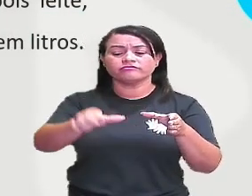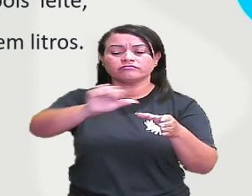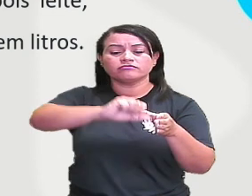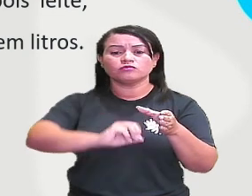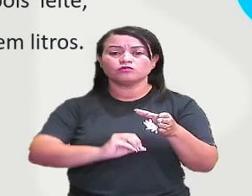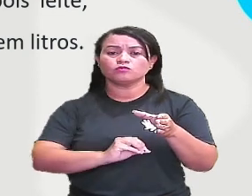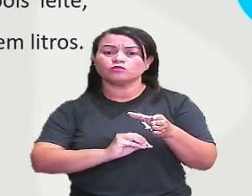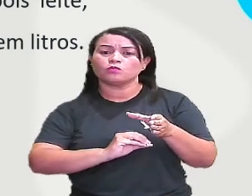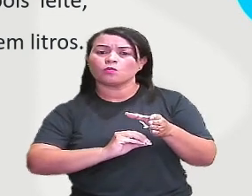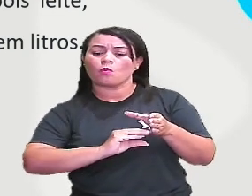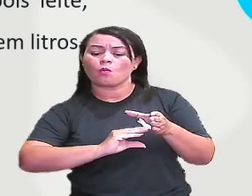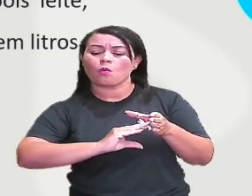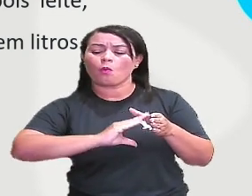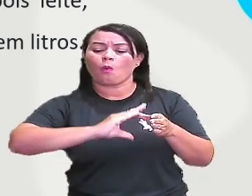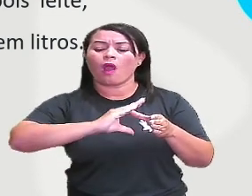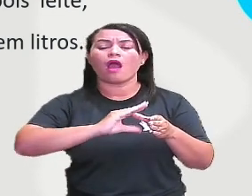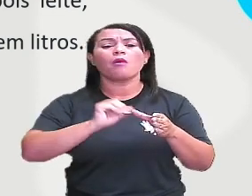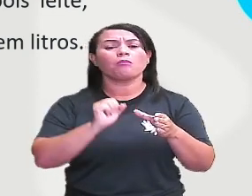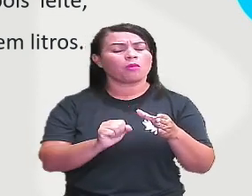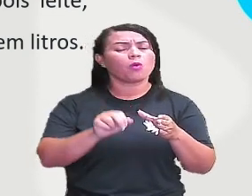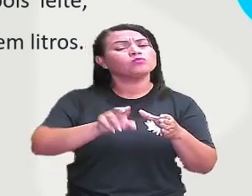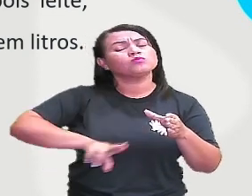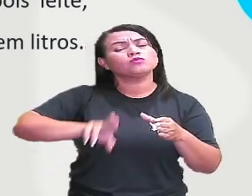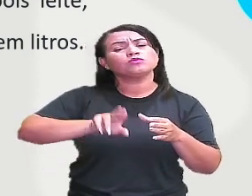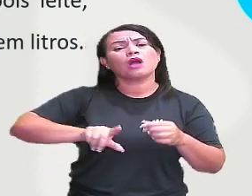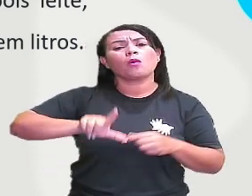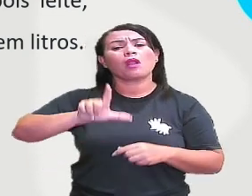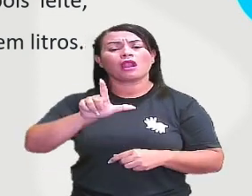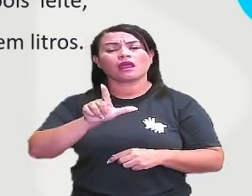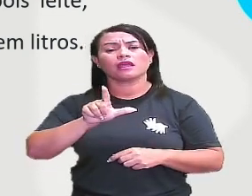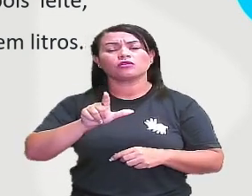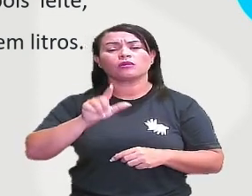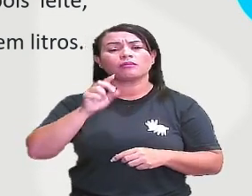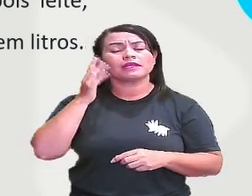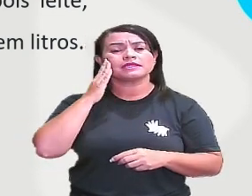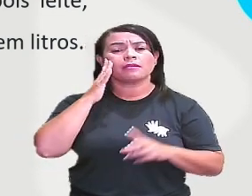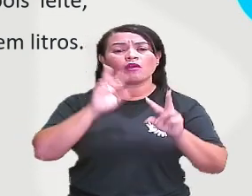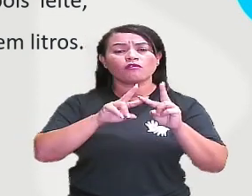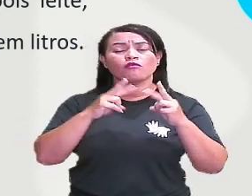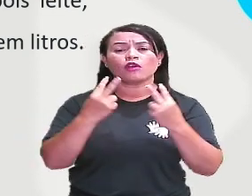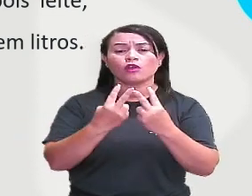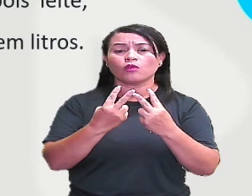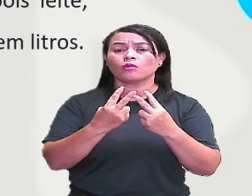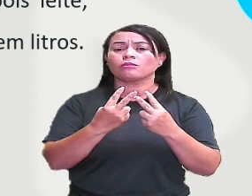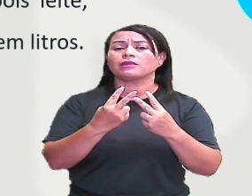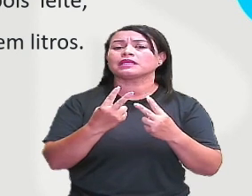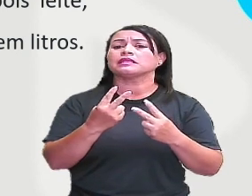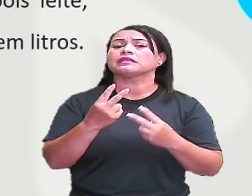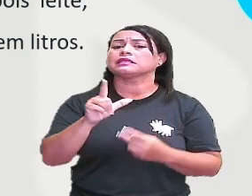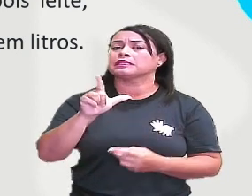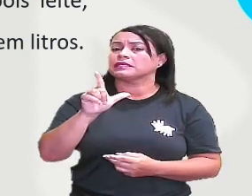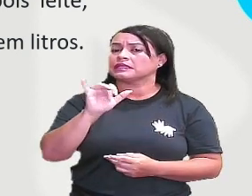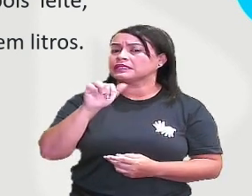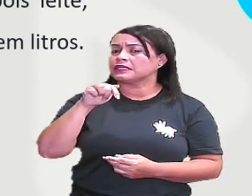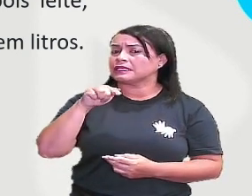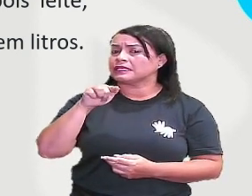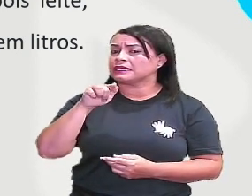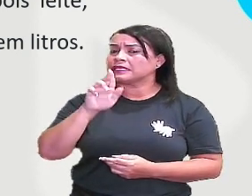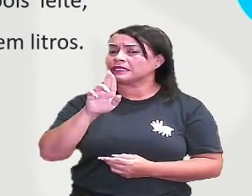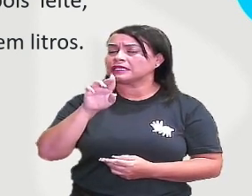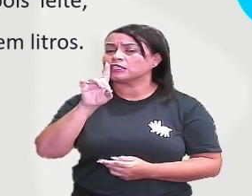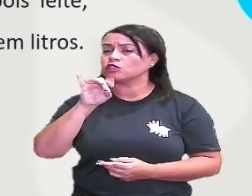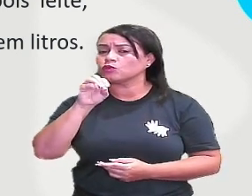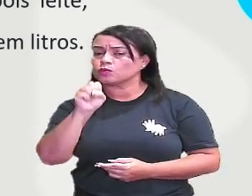recipiente. Utilizamos o litro, geralmente, para medir o volume de líquidos e gases. Então, essa medida aí,